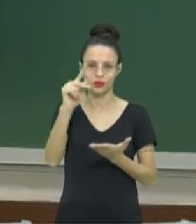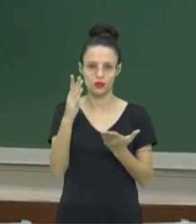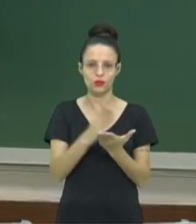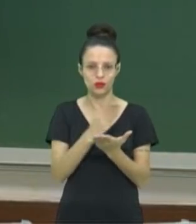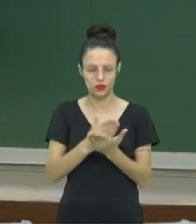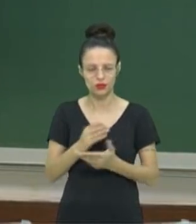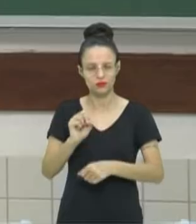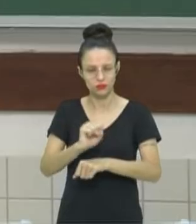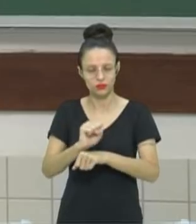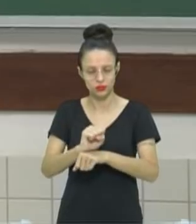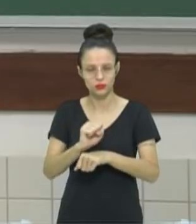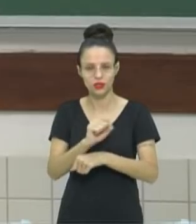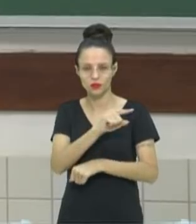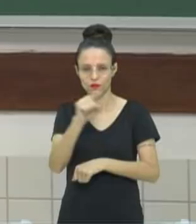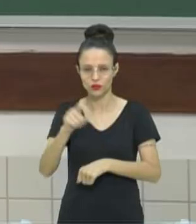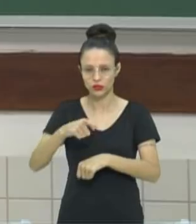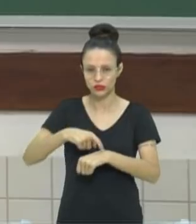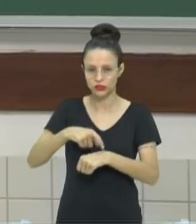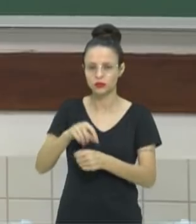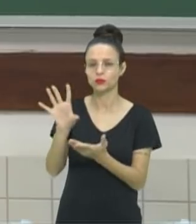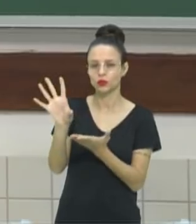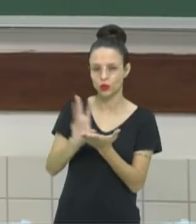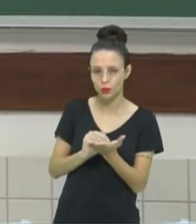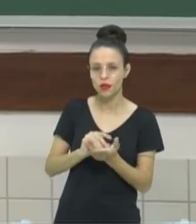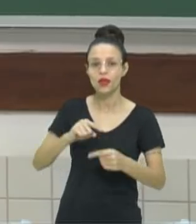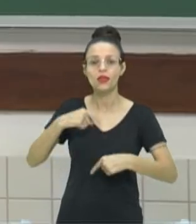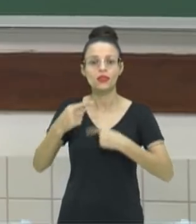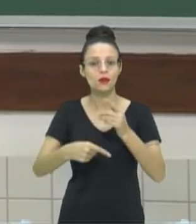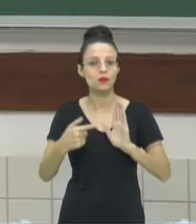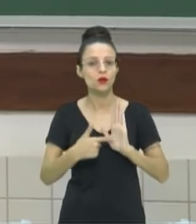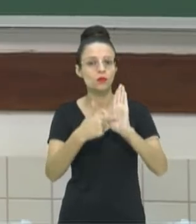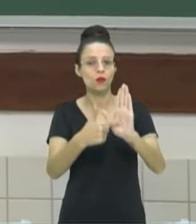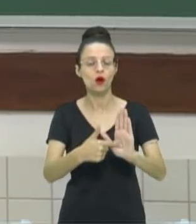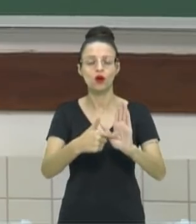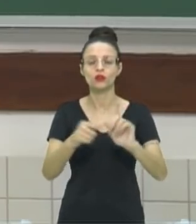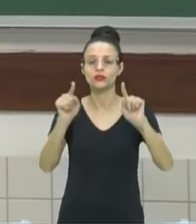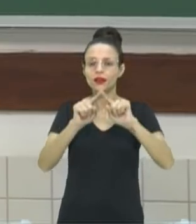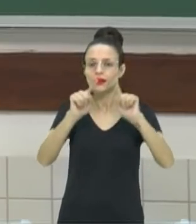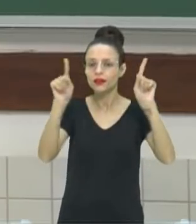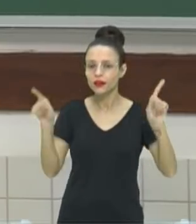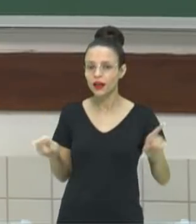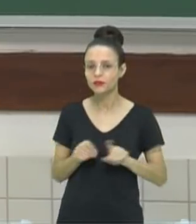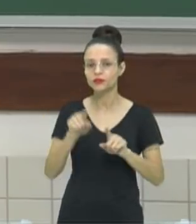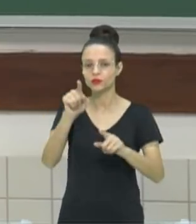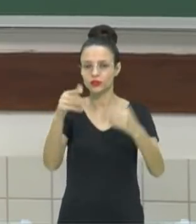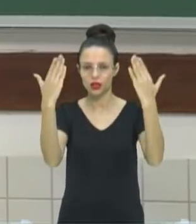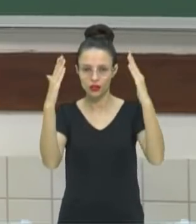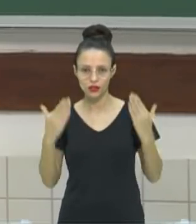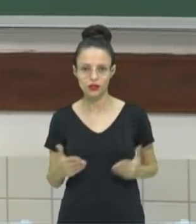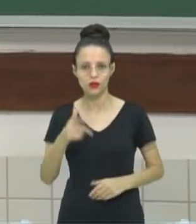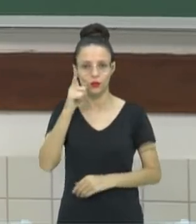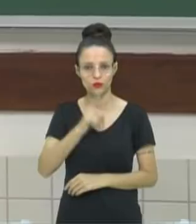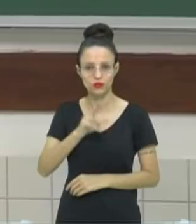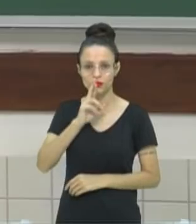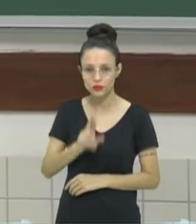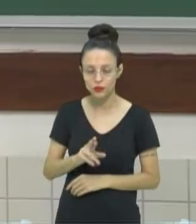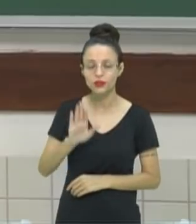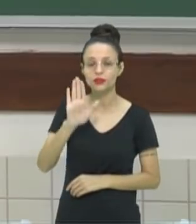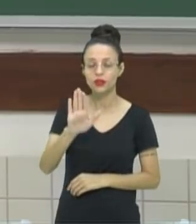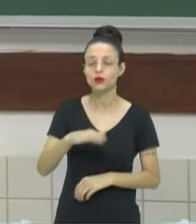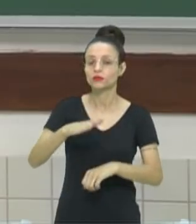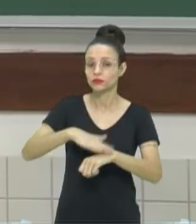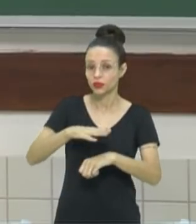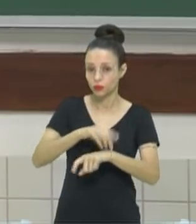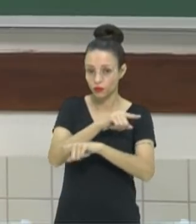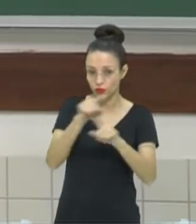eu vou dar um tempinho para que vocês copiem, depois eu coloco lá o gráfico para que vocês façam a análise e consigam responder. Então, dou um